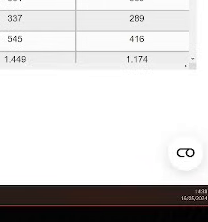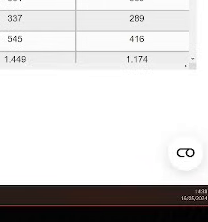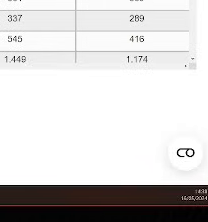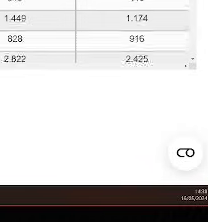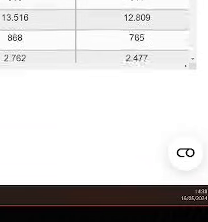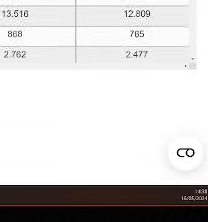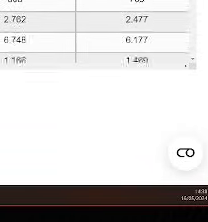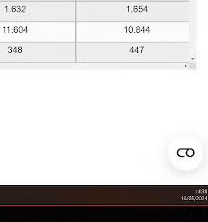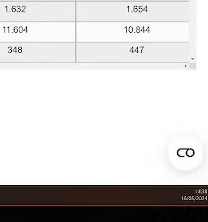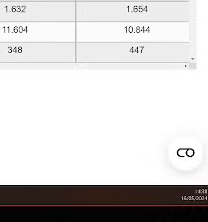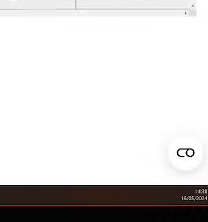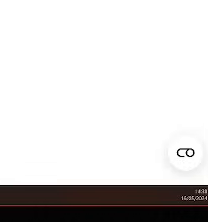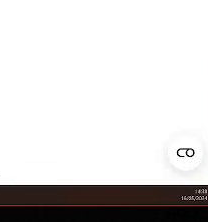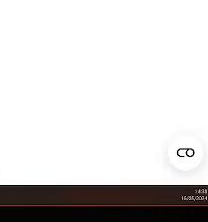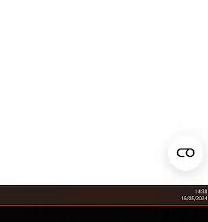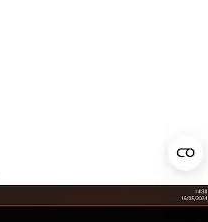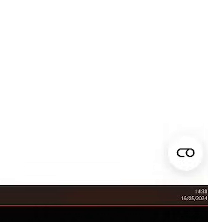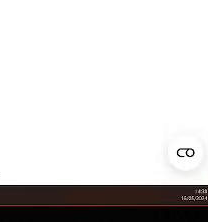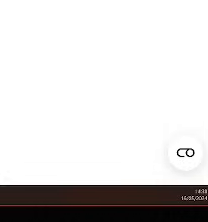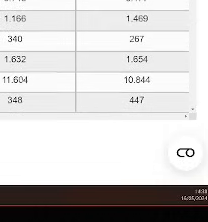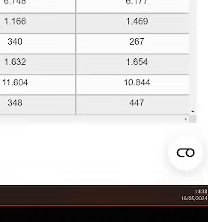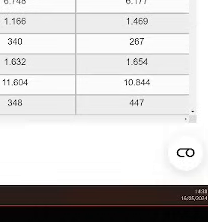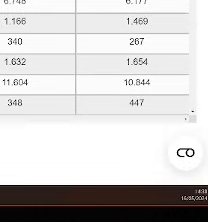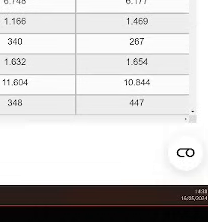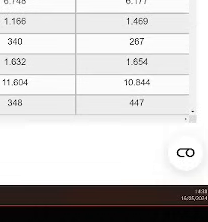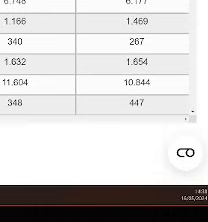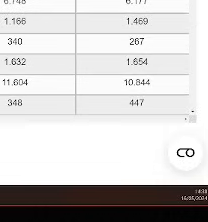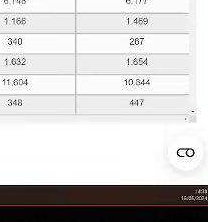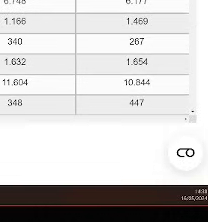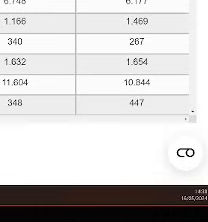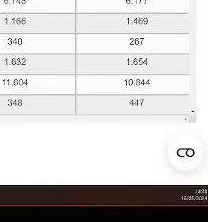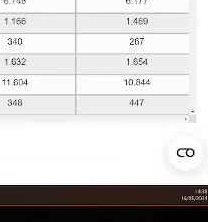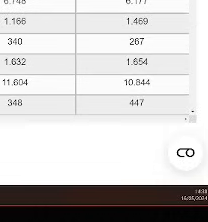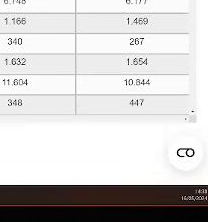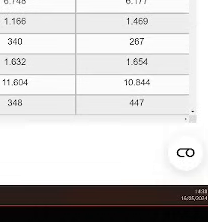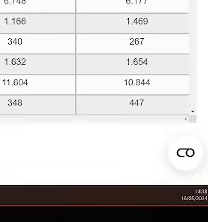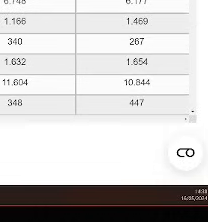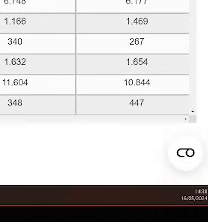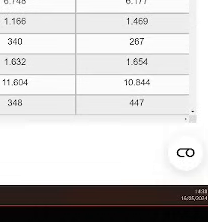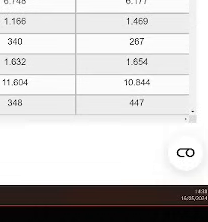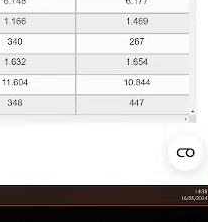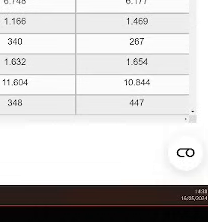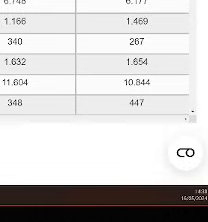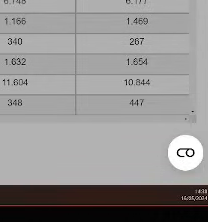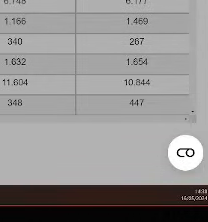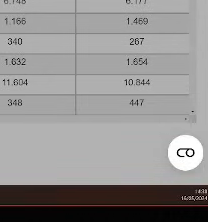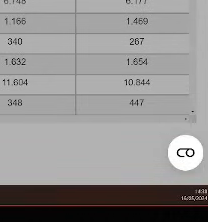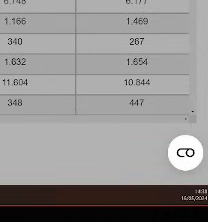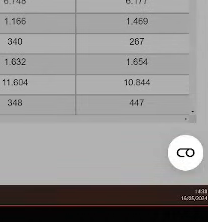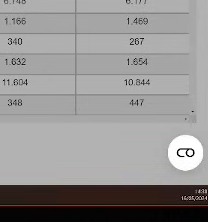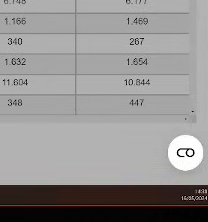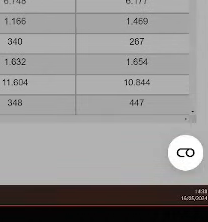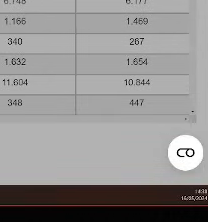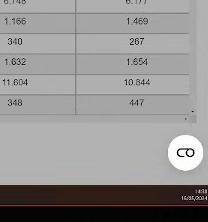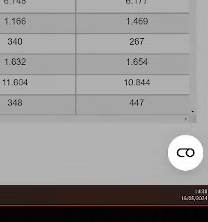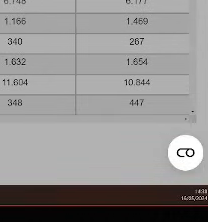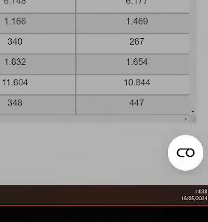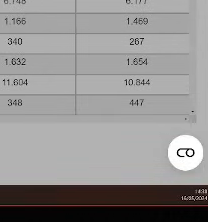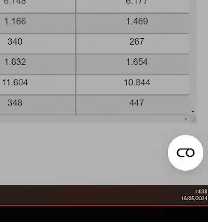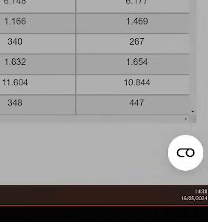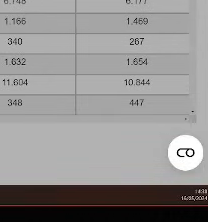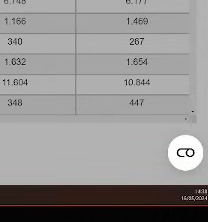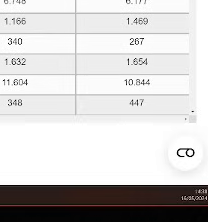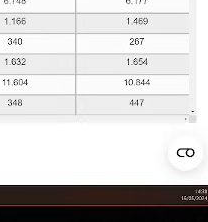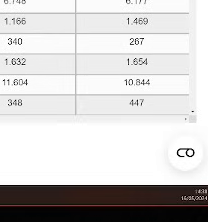2012 esta agora vai até 2012 agora não conseguir até 2024 ó que estou mais